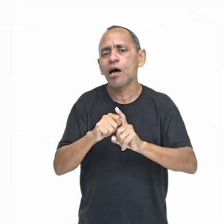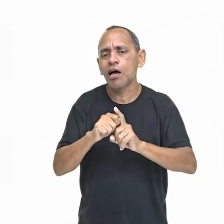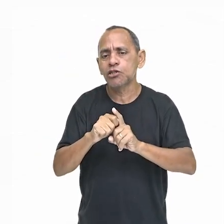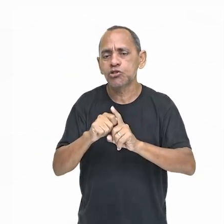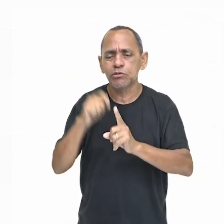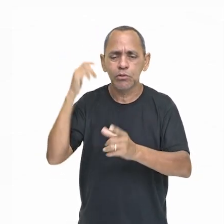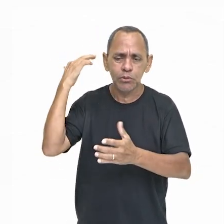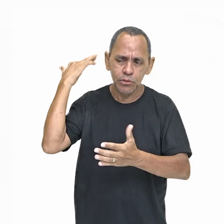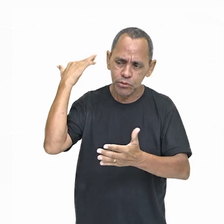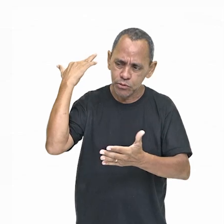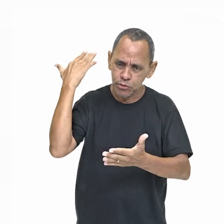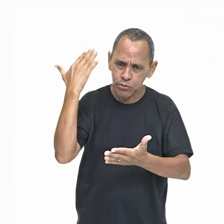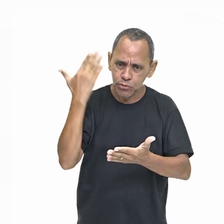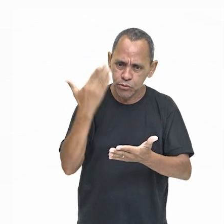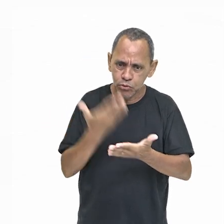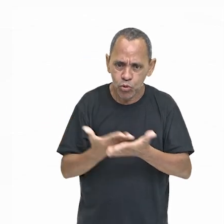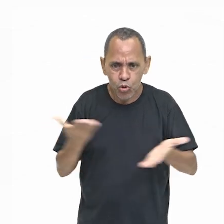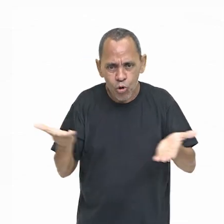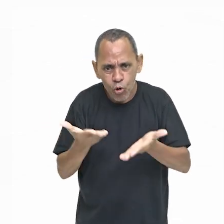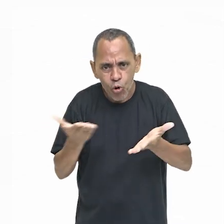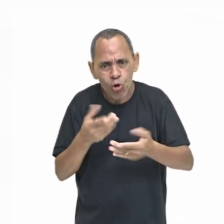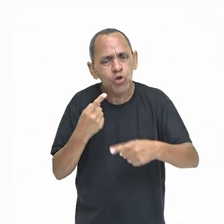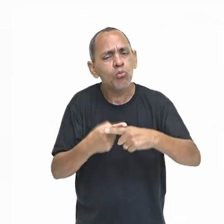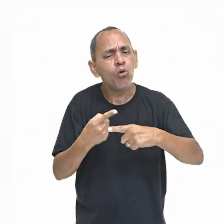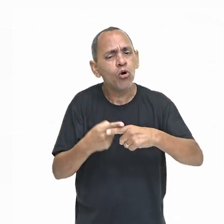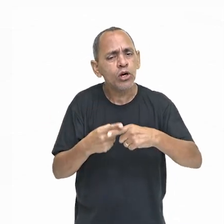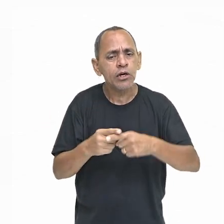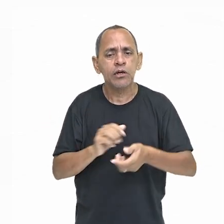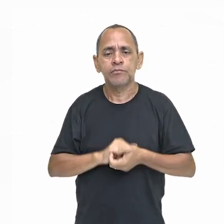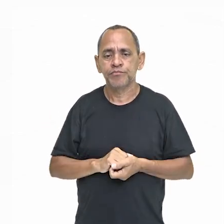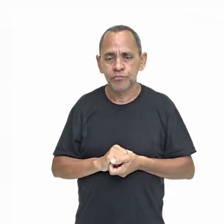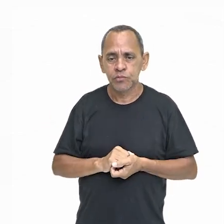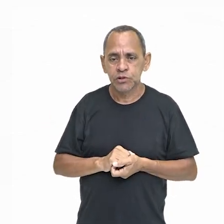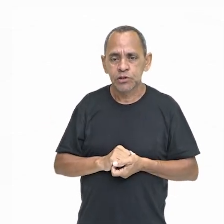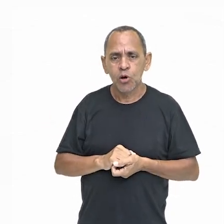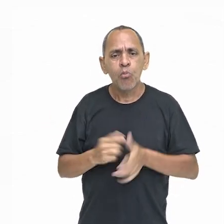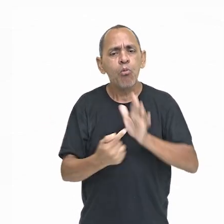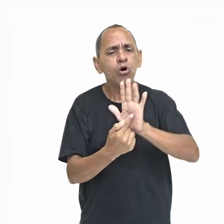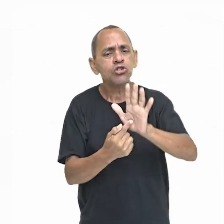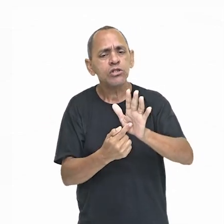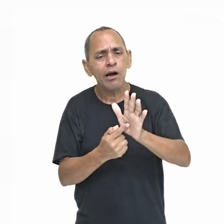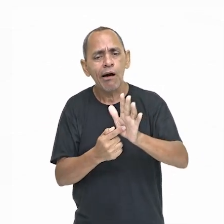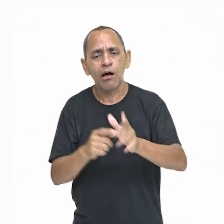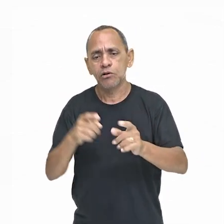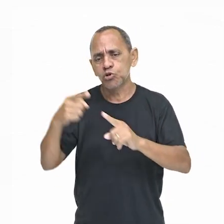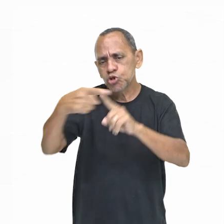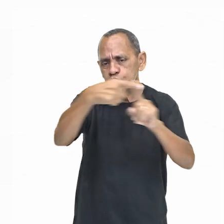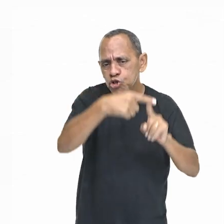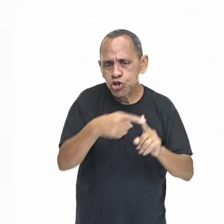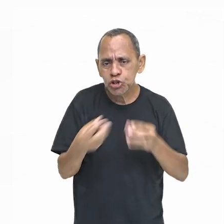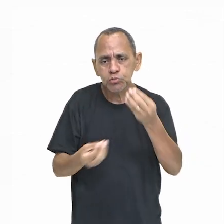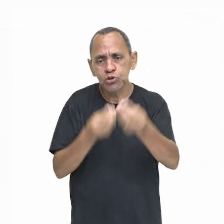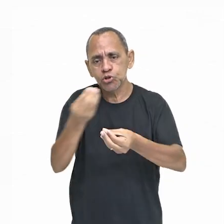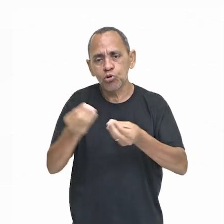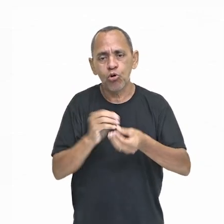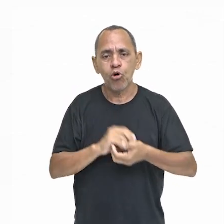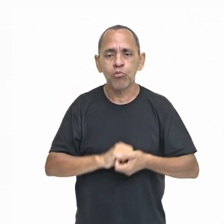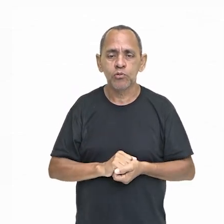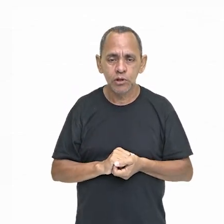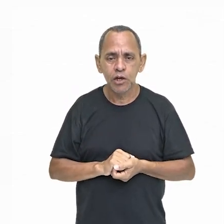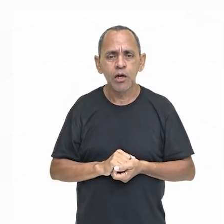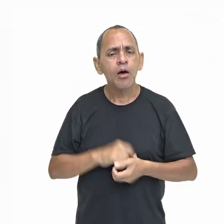qual a função, por que disso, por que daquilo, por que fazem dessa forma, por que